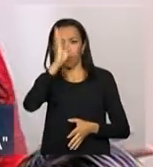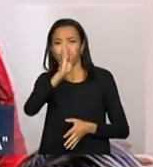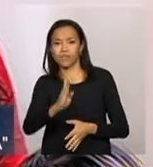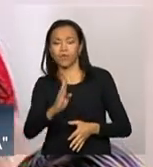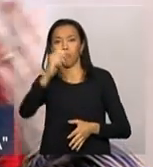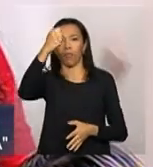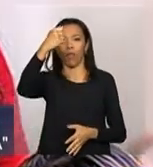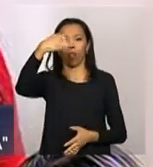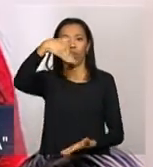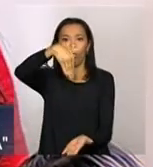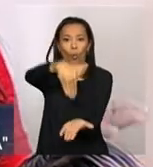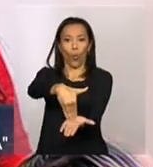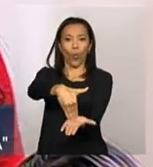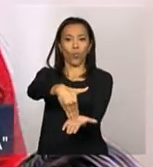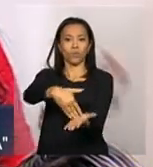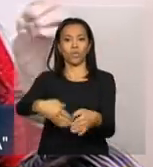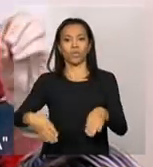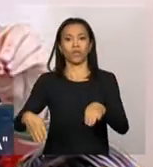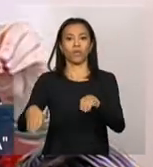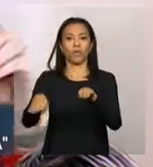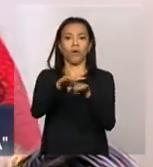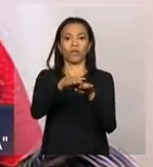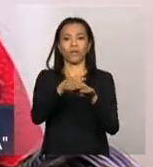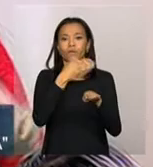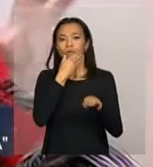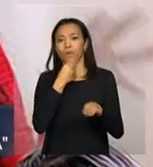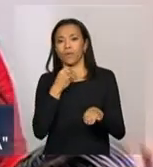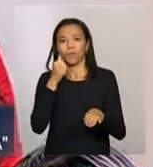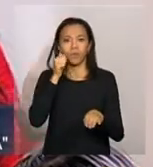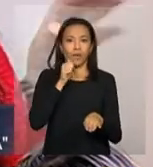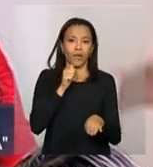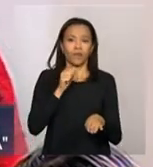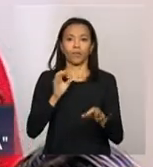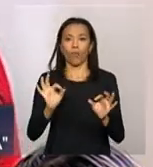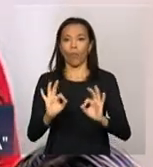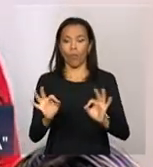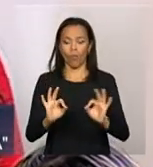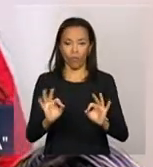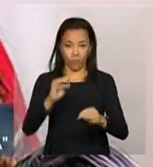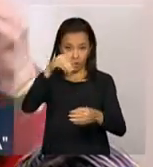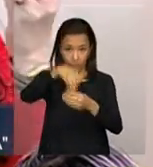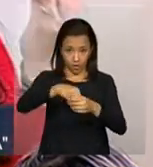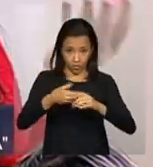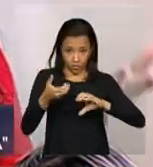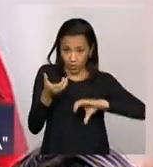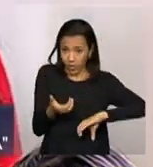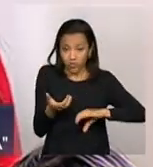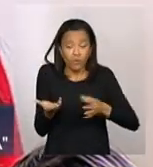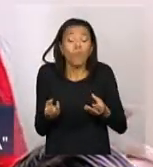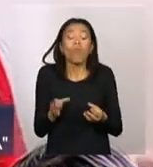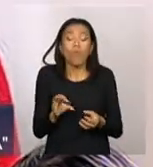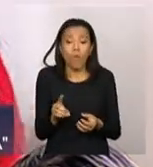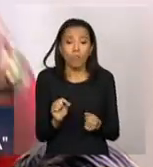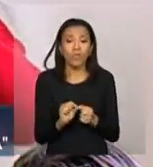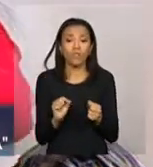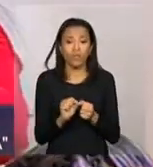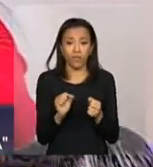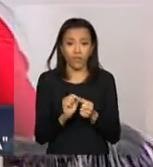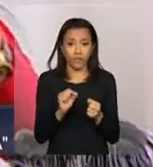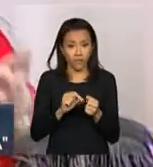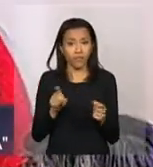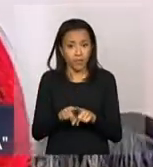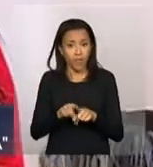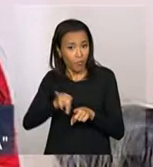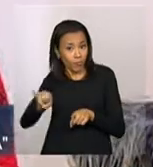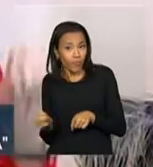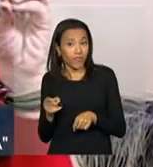últimos lugares na questão de igualdade entre mulheres e homens no parlamento. Então, o que deve ser feito concretamente, até aproveitando a